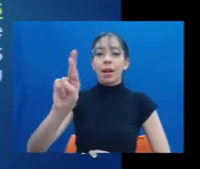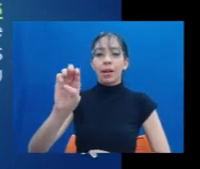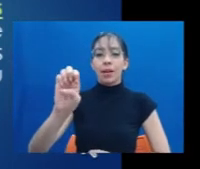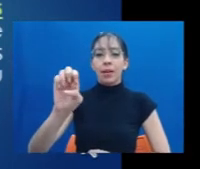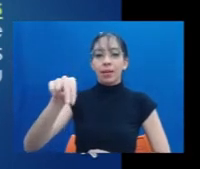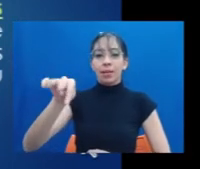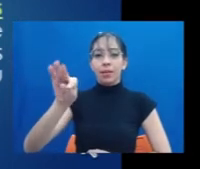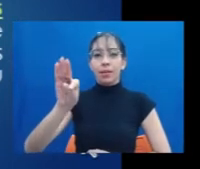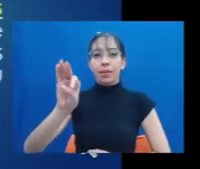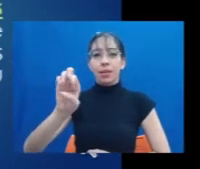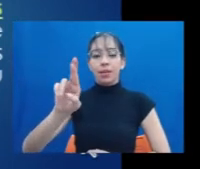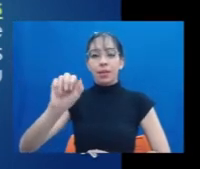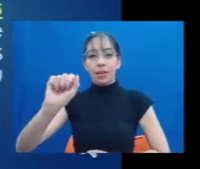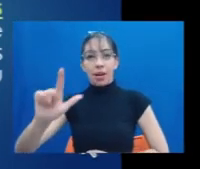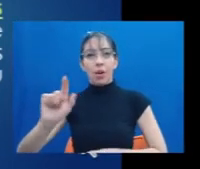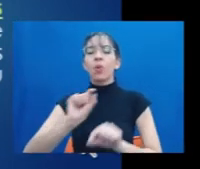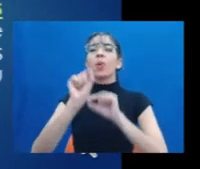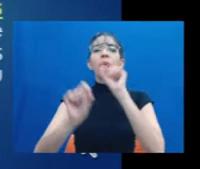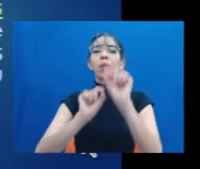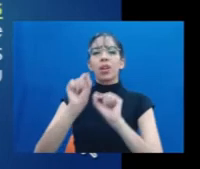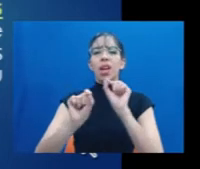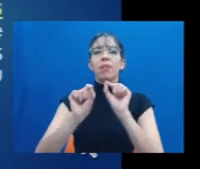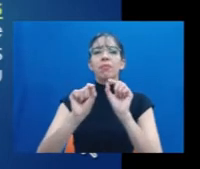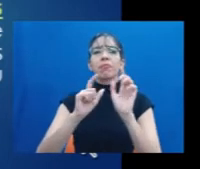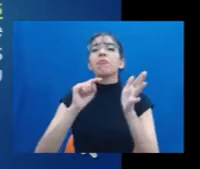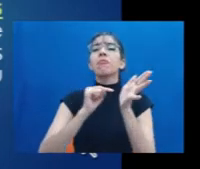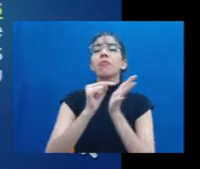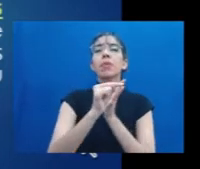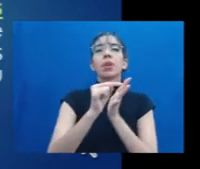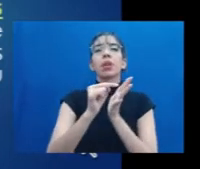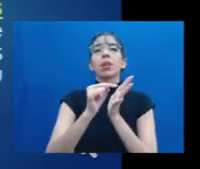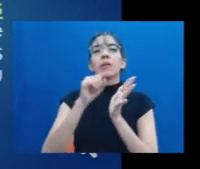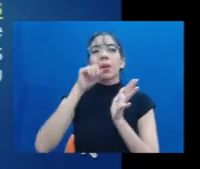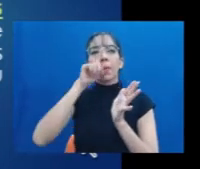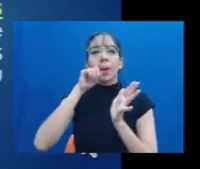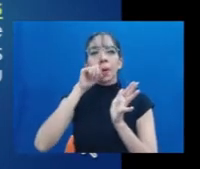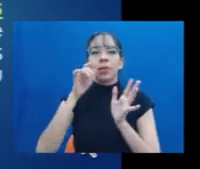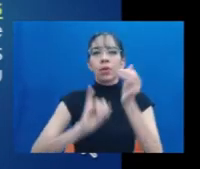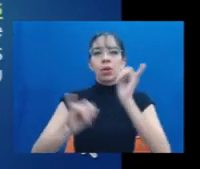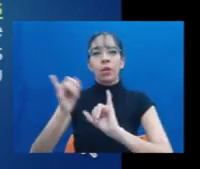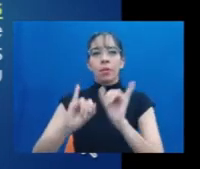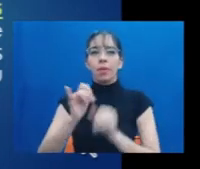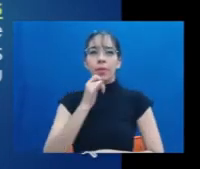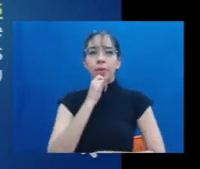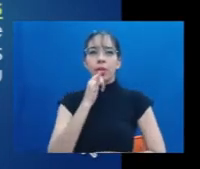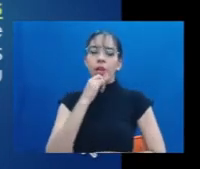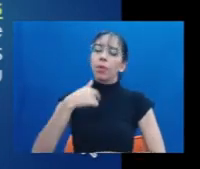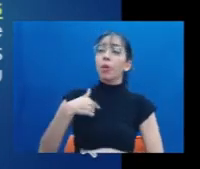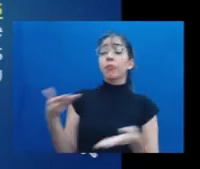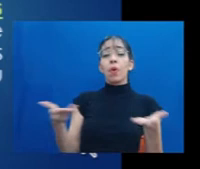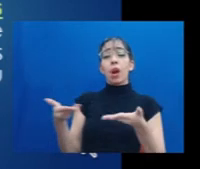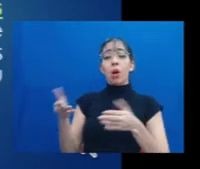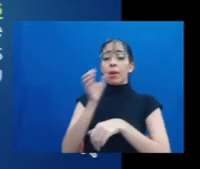Então, o que são essas substâncias químicas de risco? A definição inclui produtos tóxicos que podem ter ação imediata. Então, por exemplo, estou manipulando ali